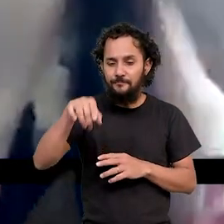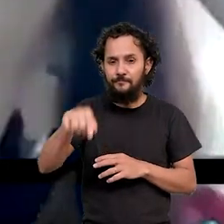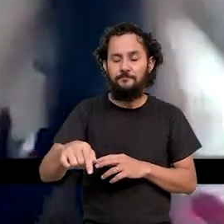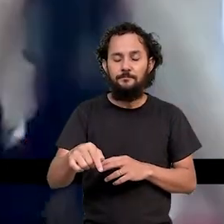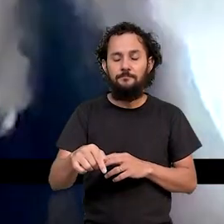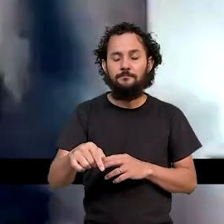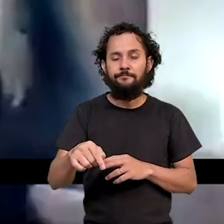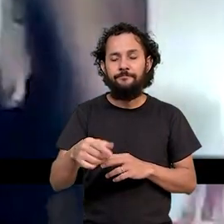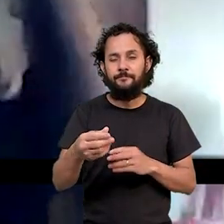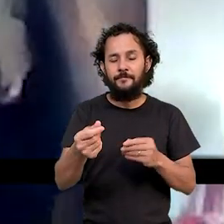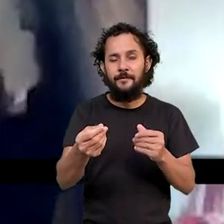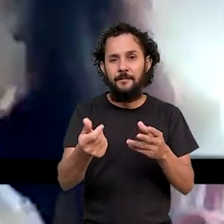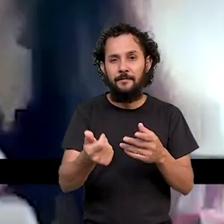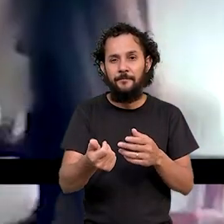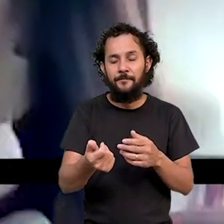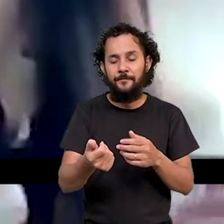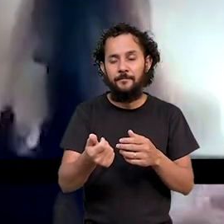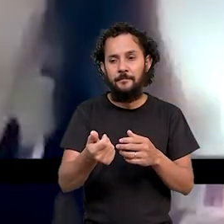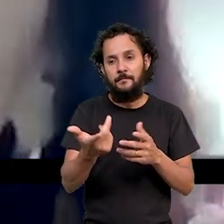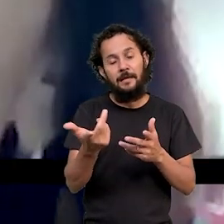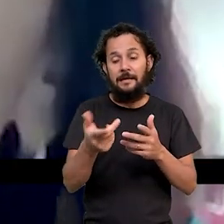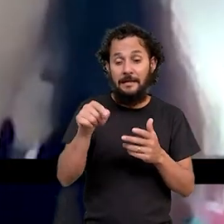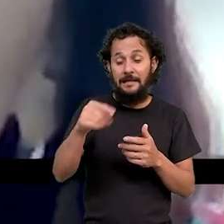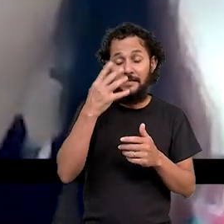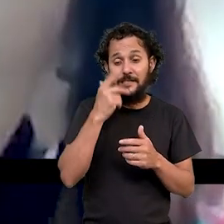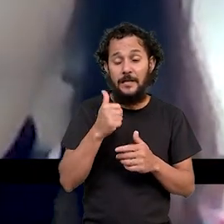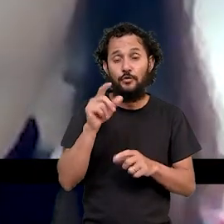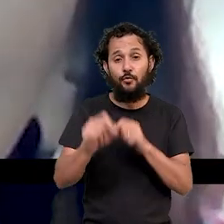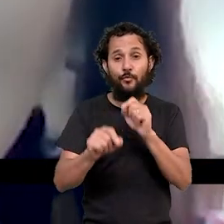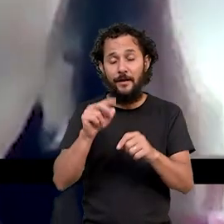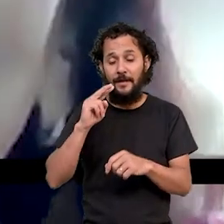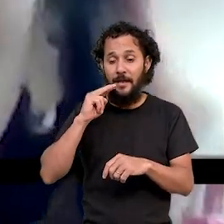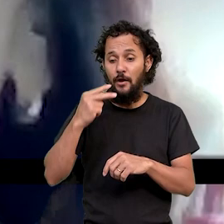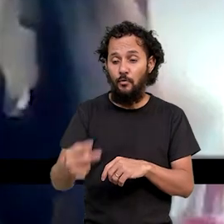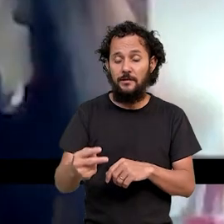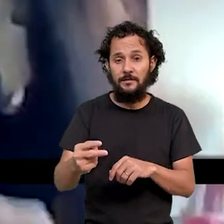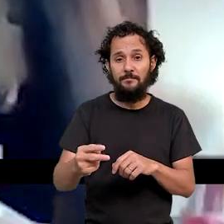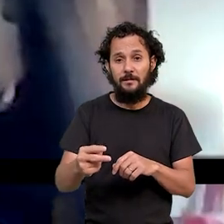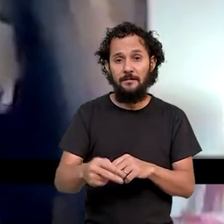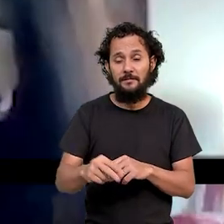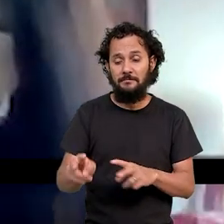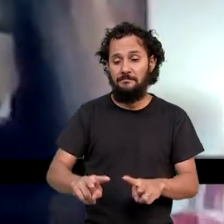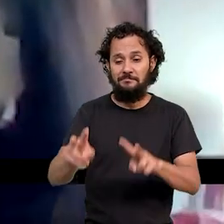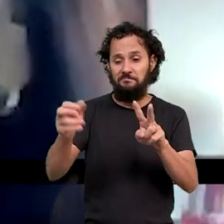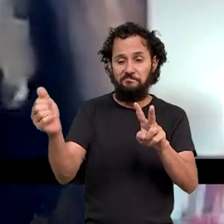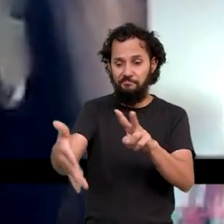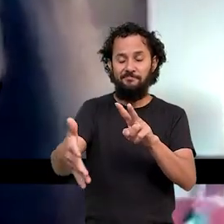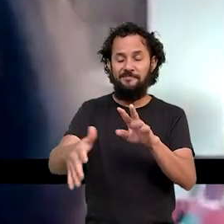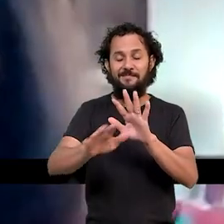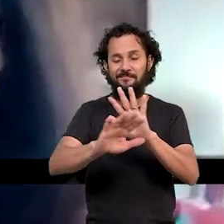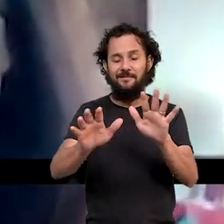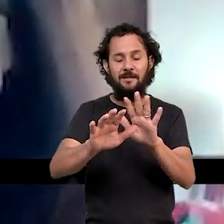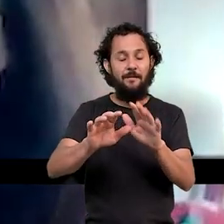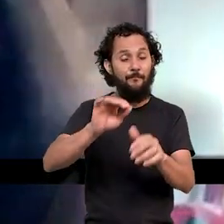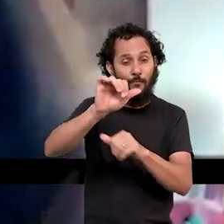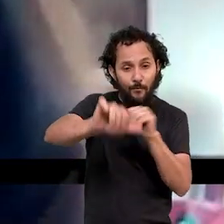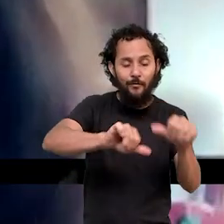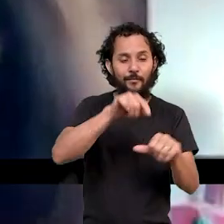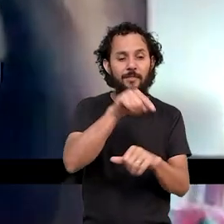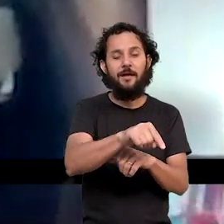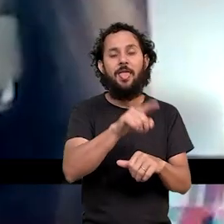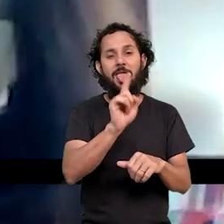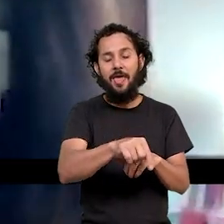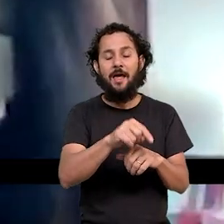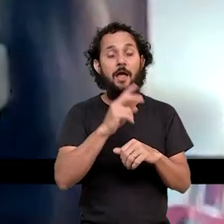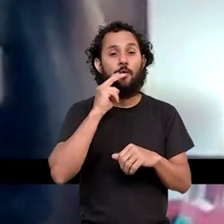contexto exatamente as crianças deixam de ser reconhecidas como desvalidas, mas elas passam a